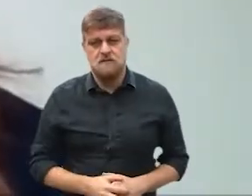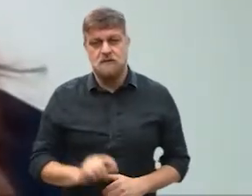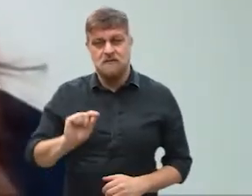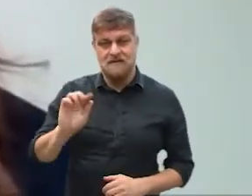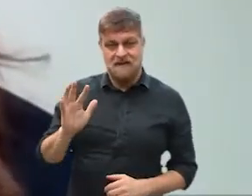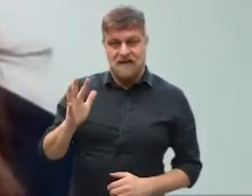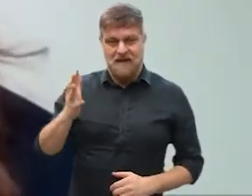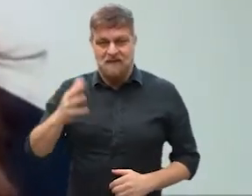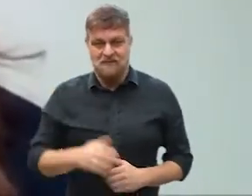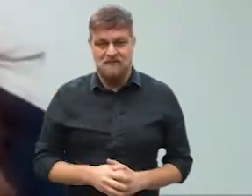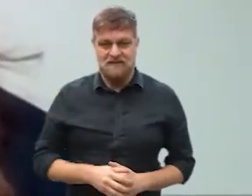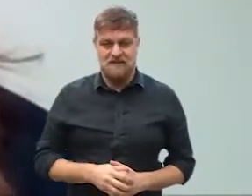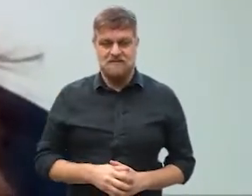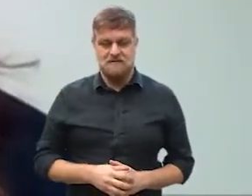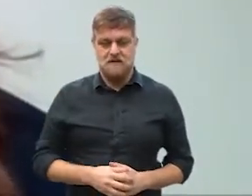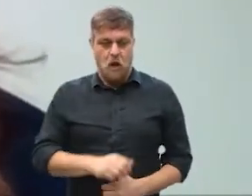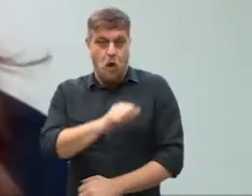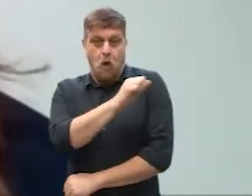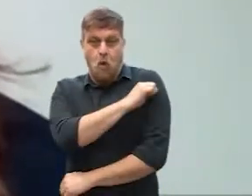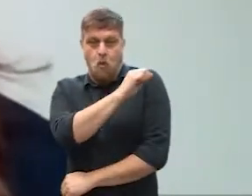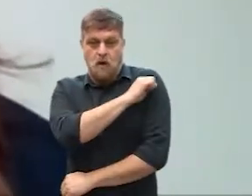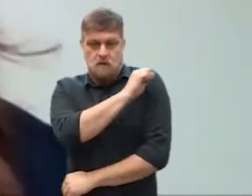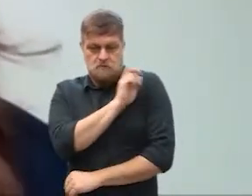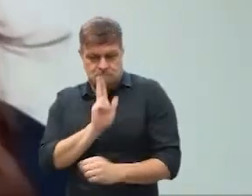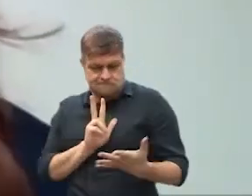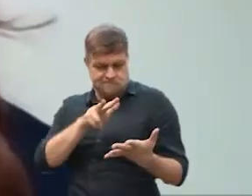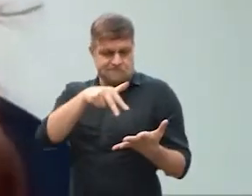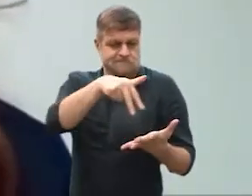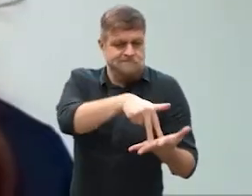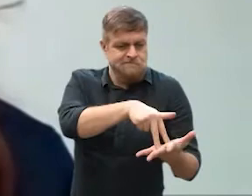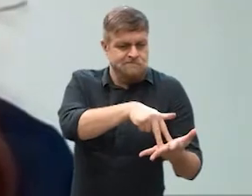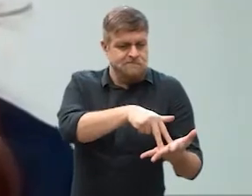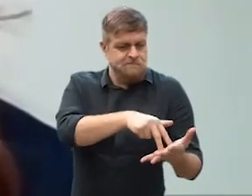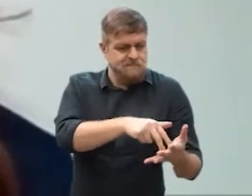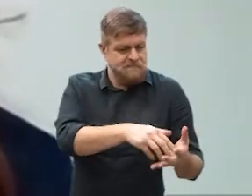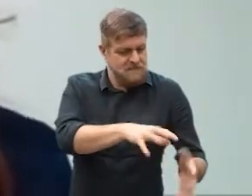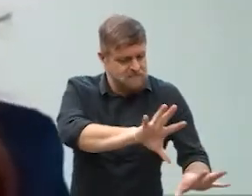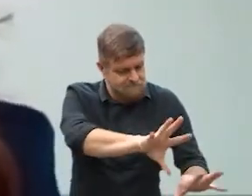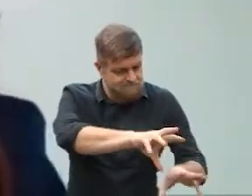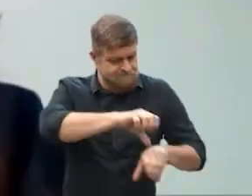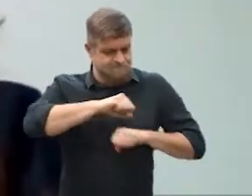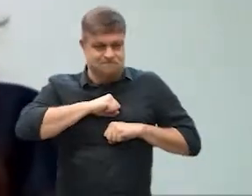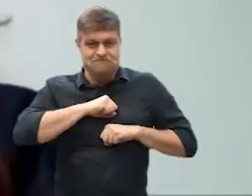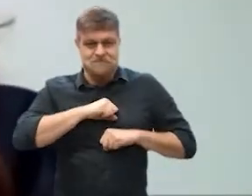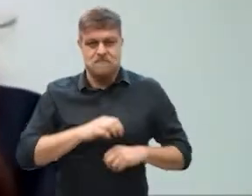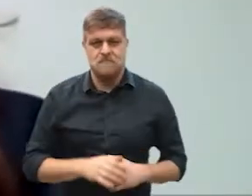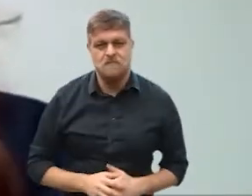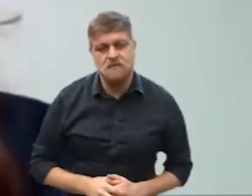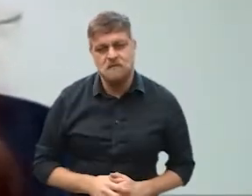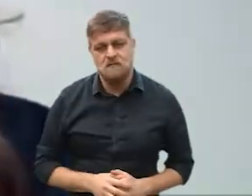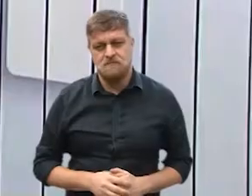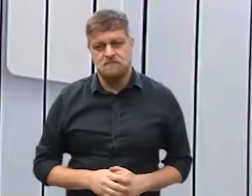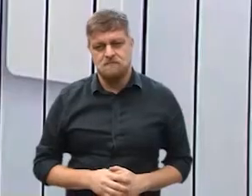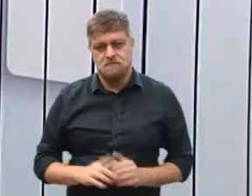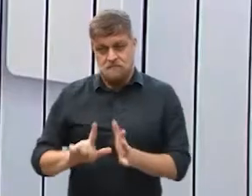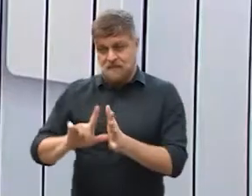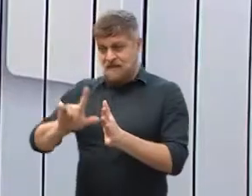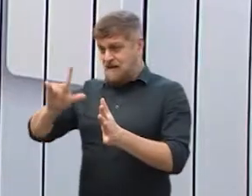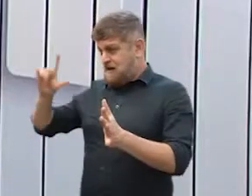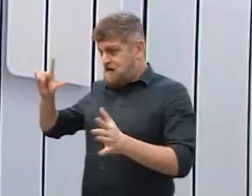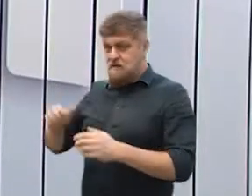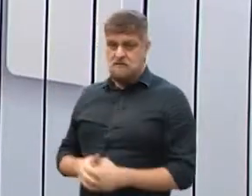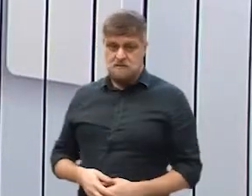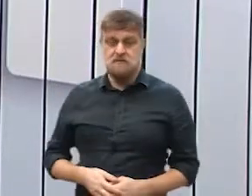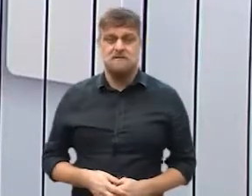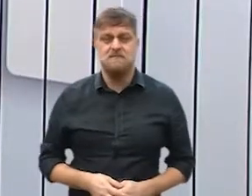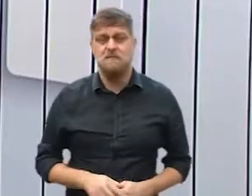mais chance de engajamento e de significado para aquilo que está sendo aprendido, né? Se antes, até em cima disso que